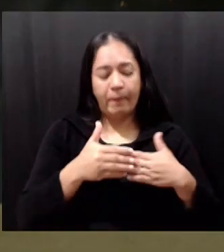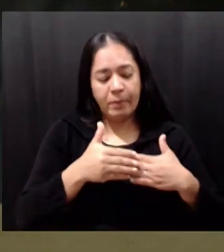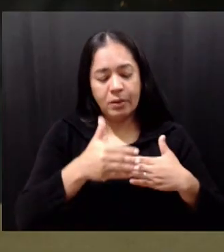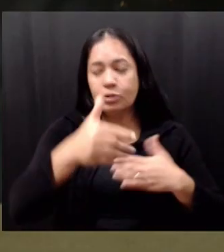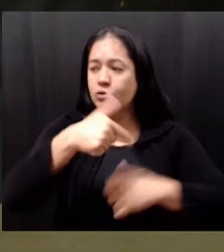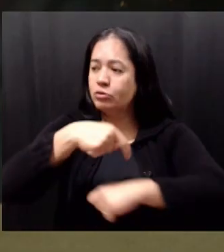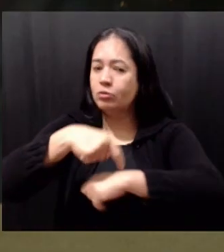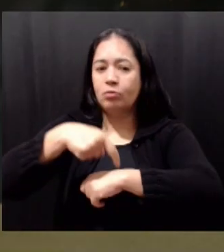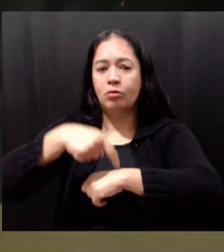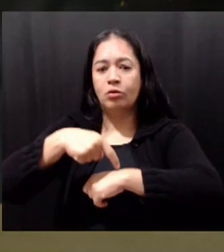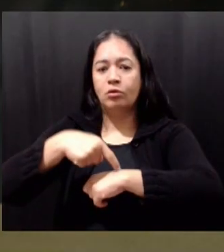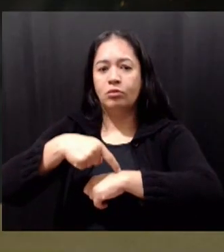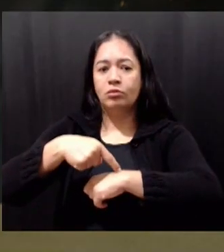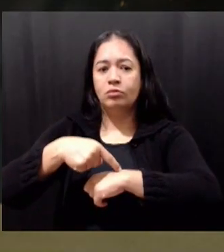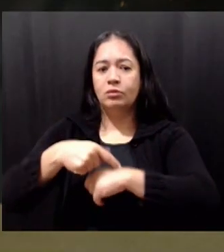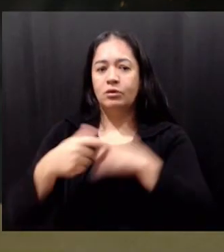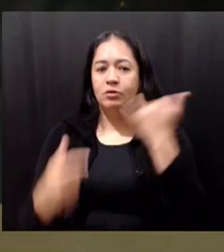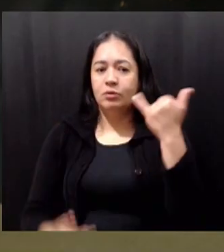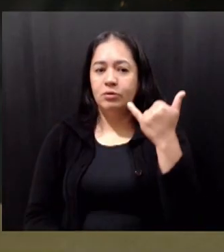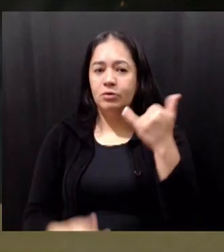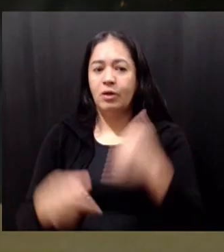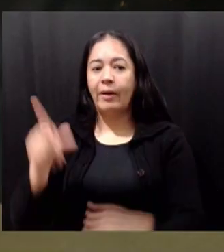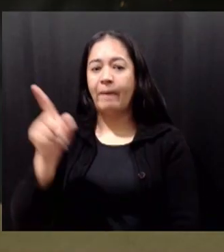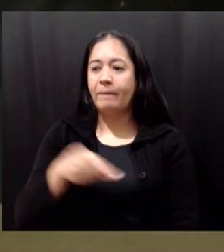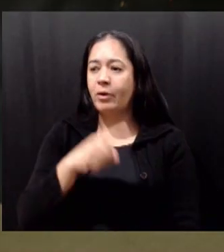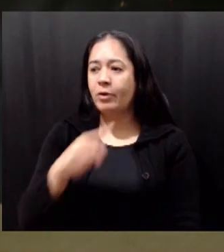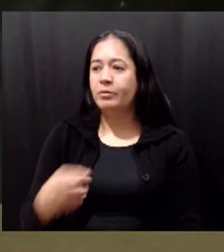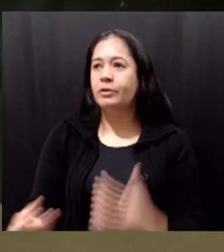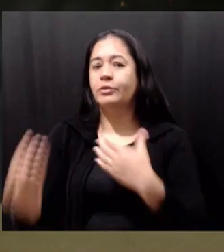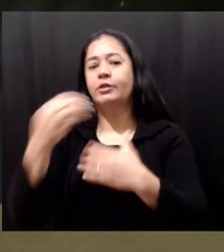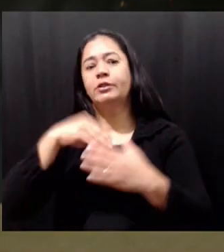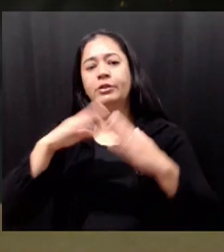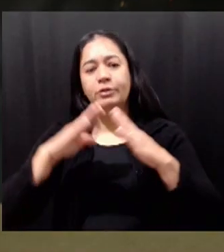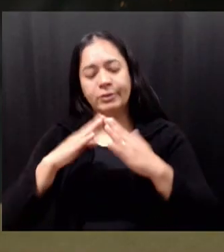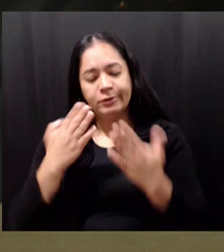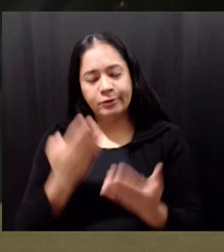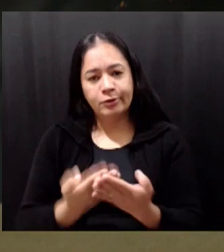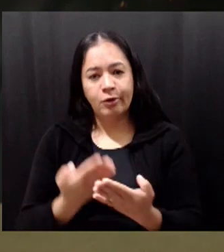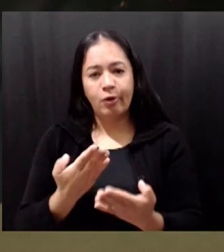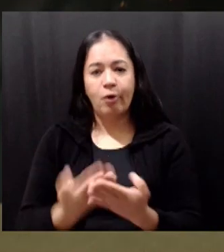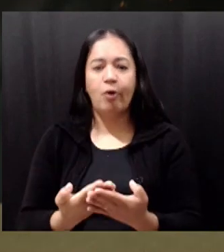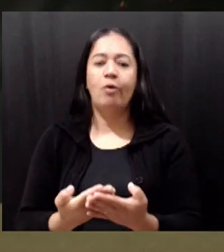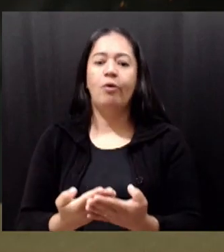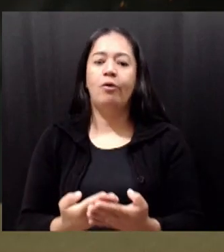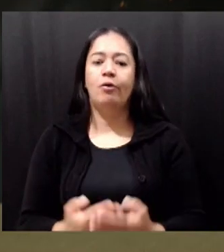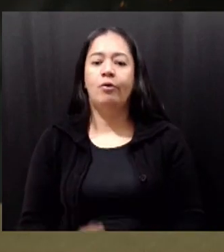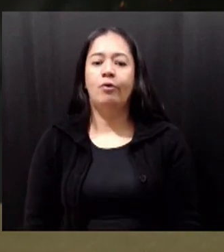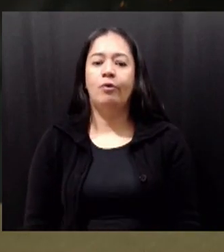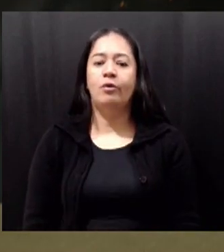celulares foram proibidos nas escolas, né? Aí tem